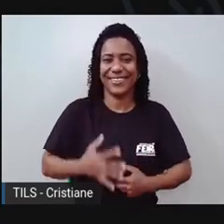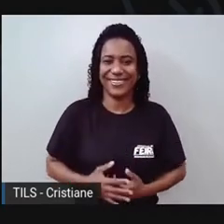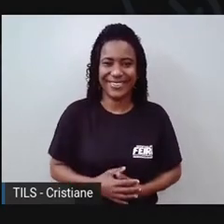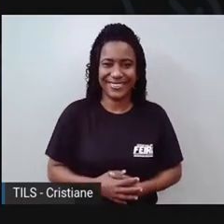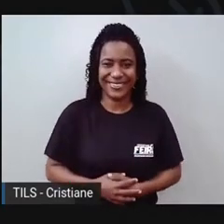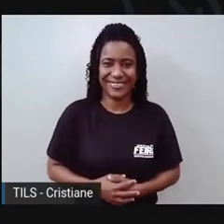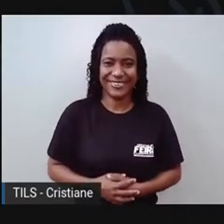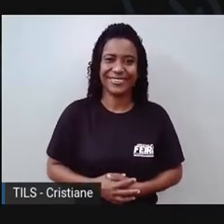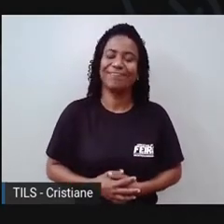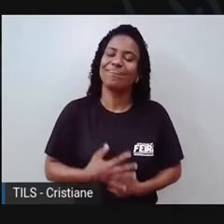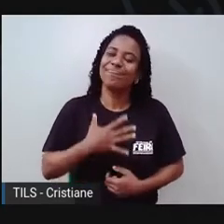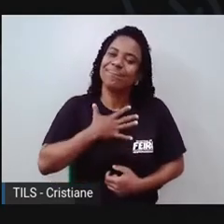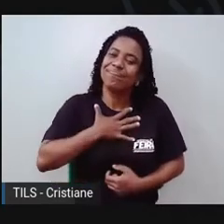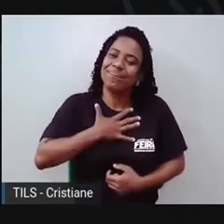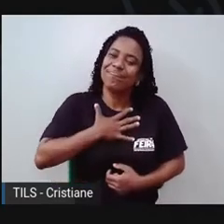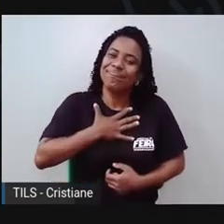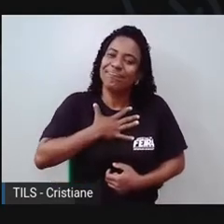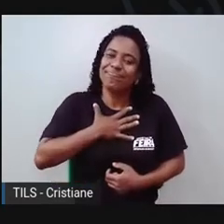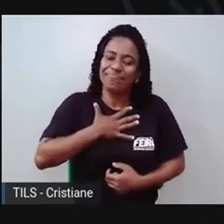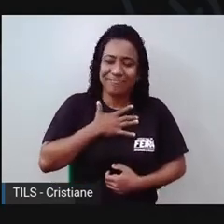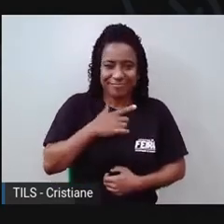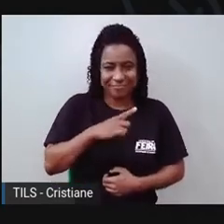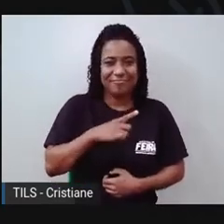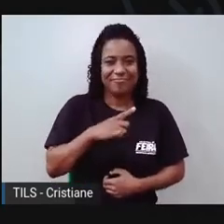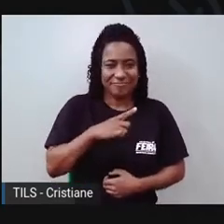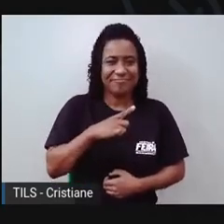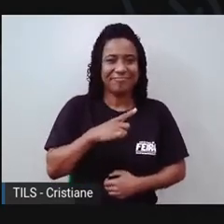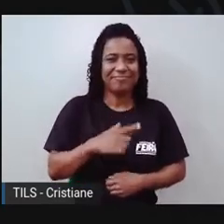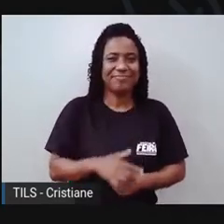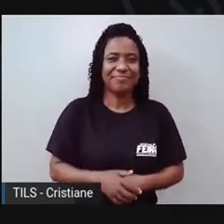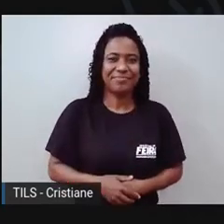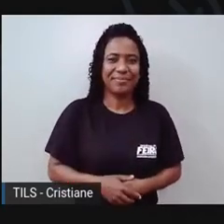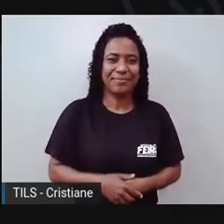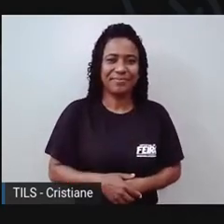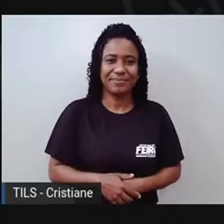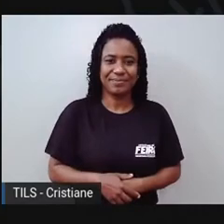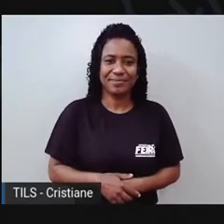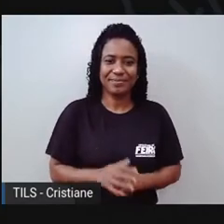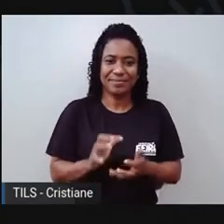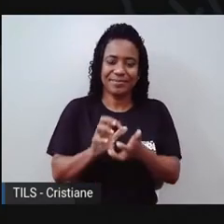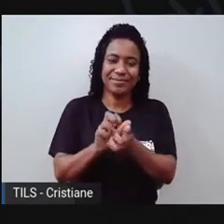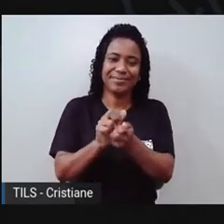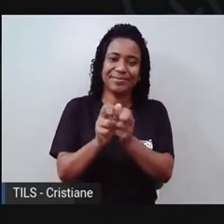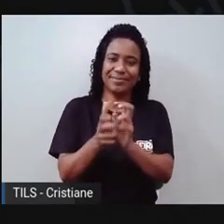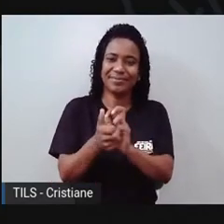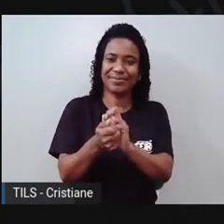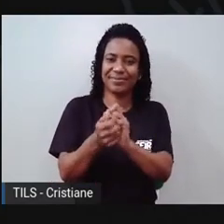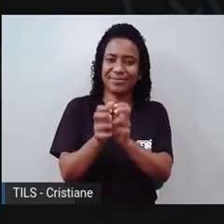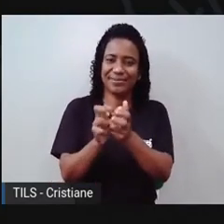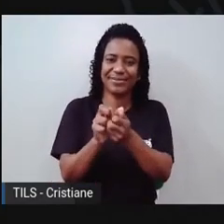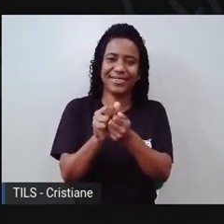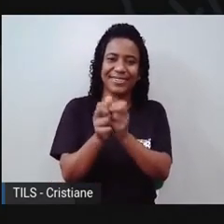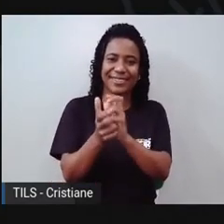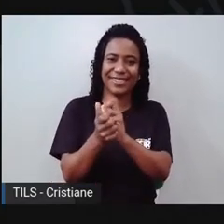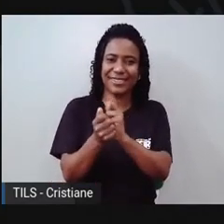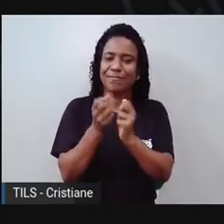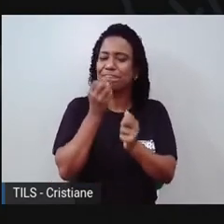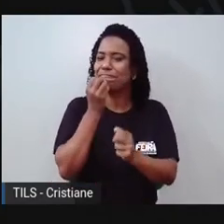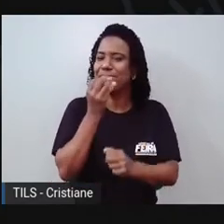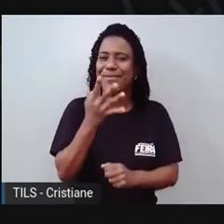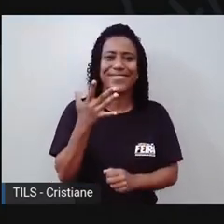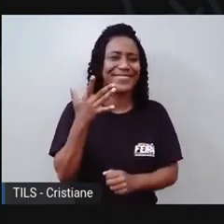Uma sensação boa. Meter a mão na massa, sentir a massinha, sentir a maciez do papel, é muito